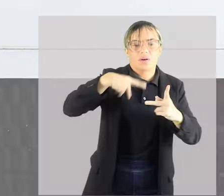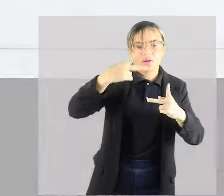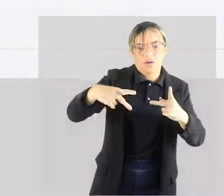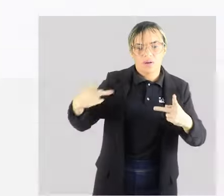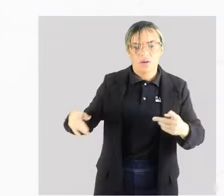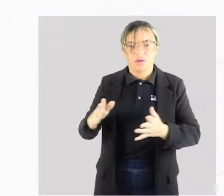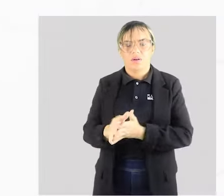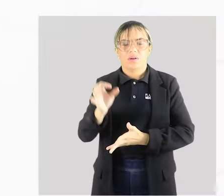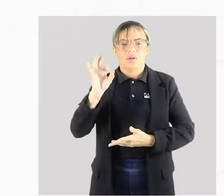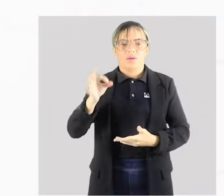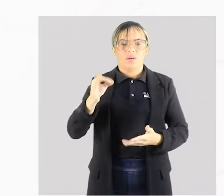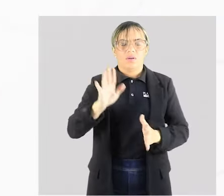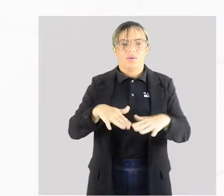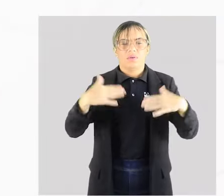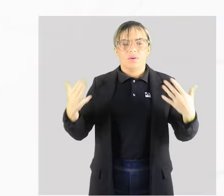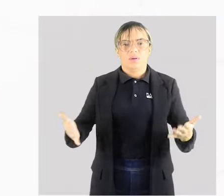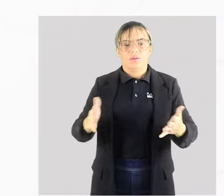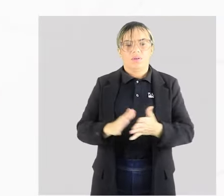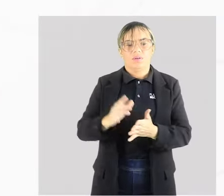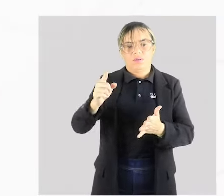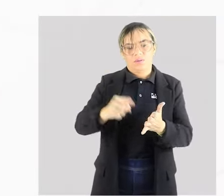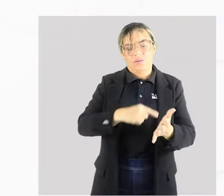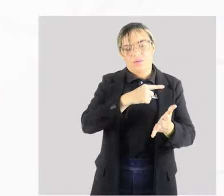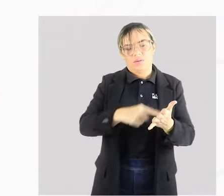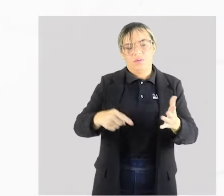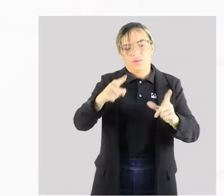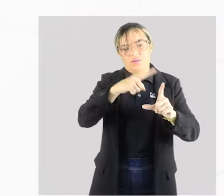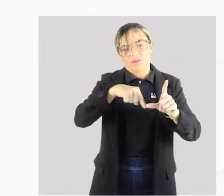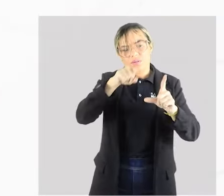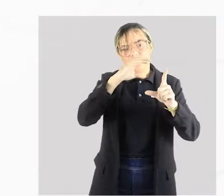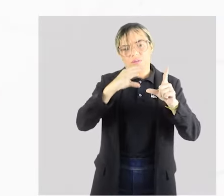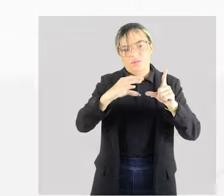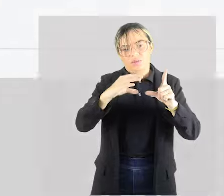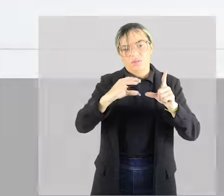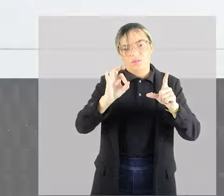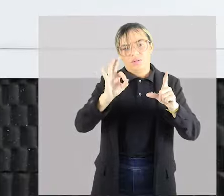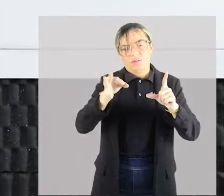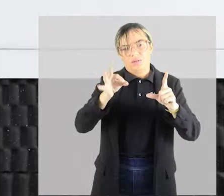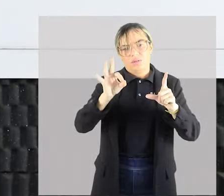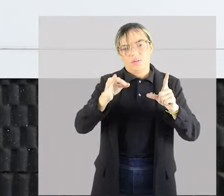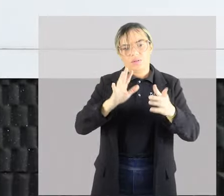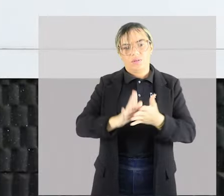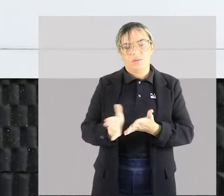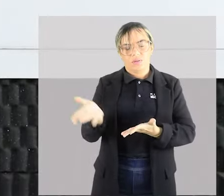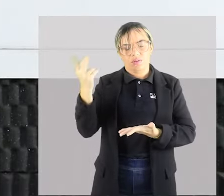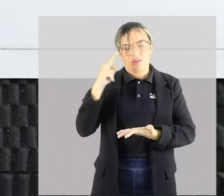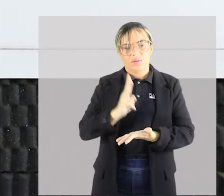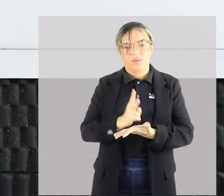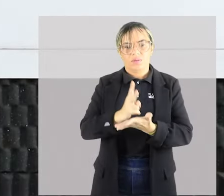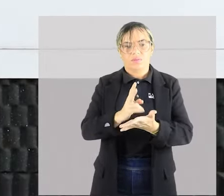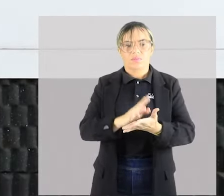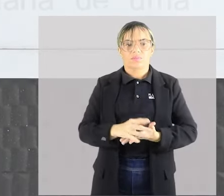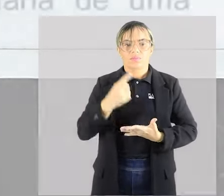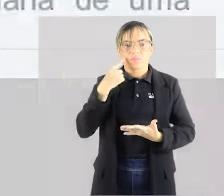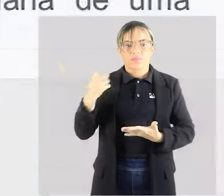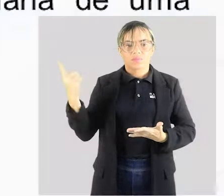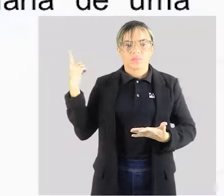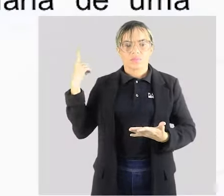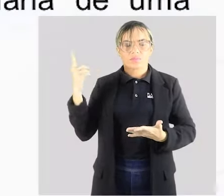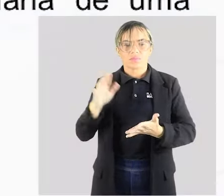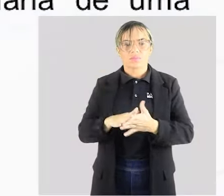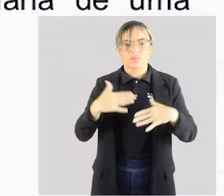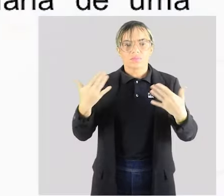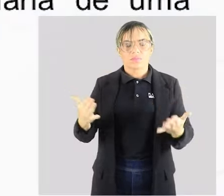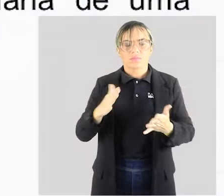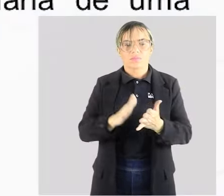proteína Tá certo então a gente vai marcar aqui a letra C tudo bem vamos lá seguir tá essa questão